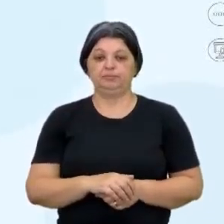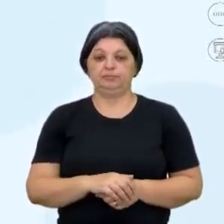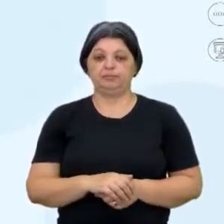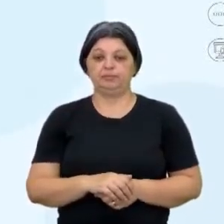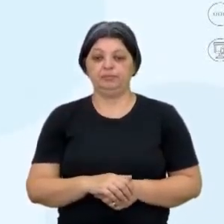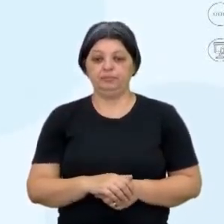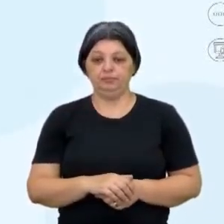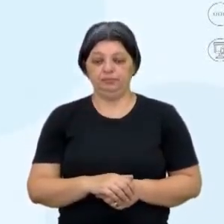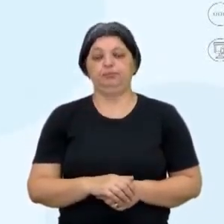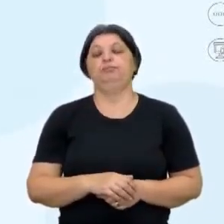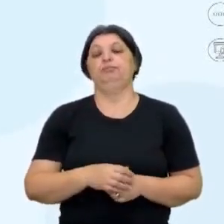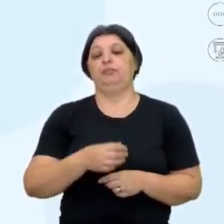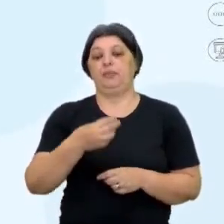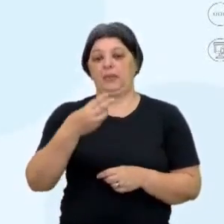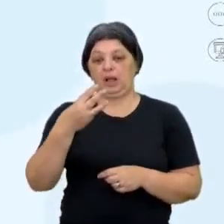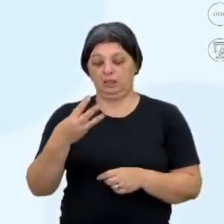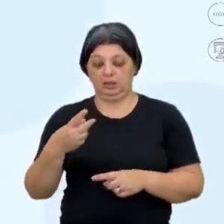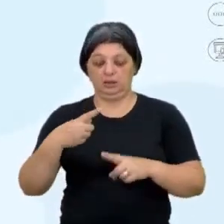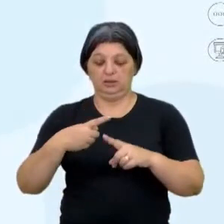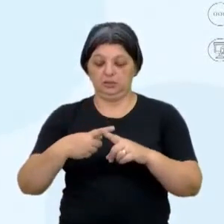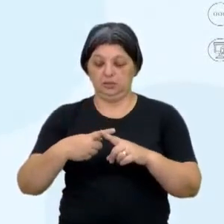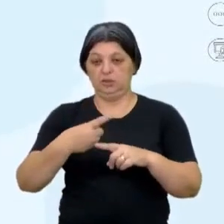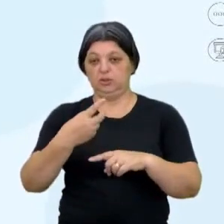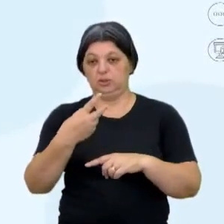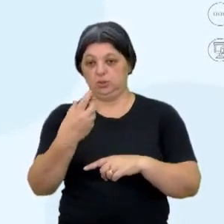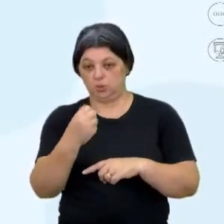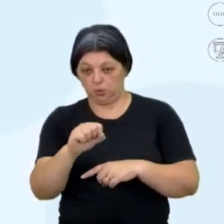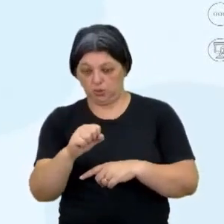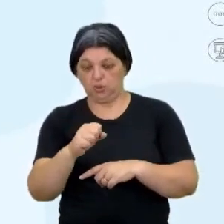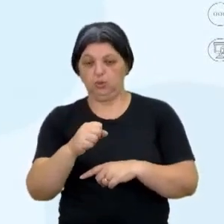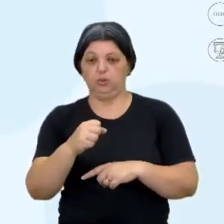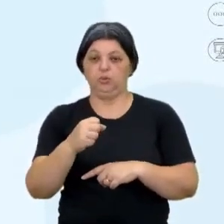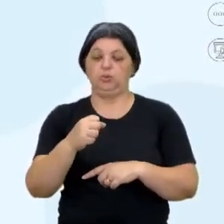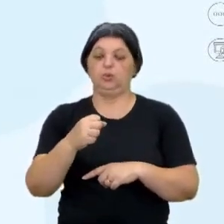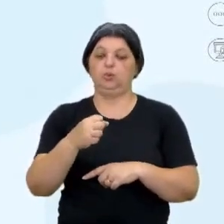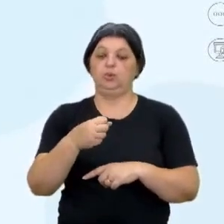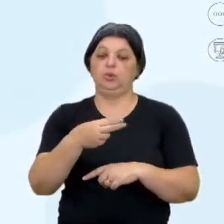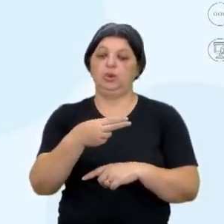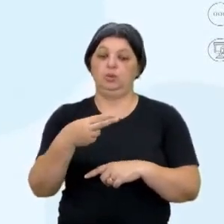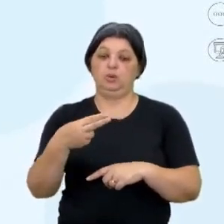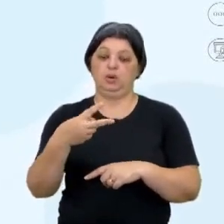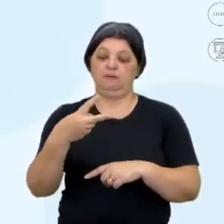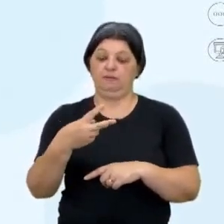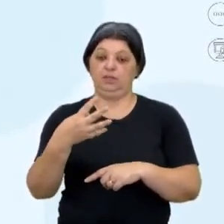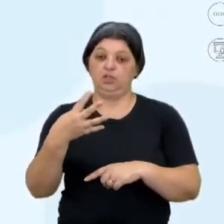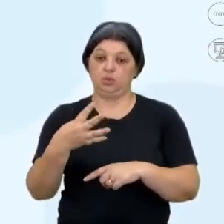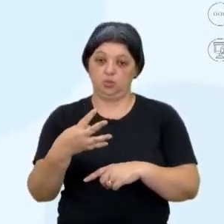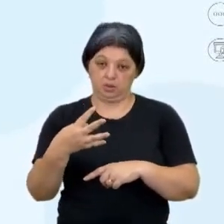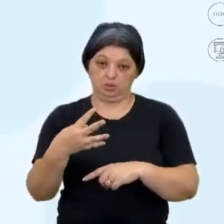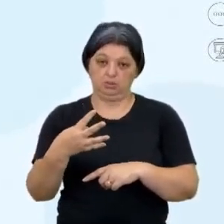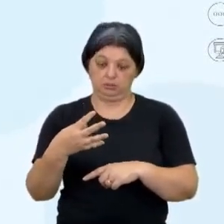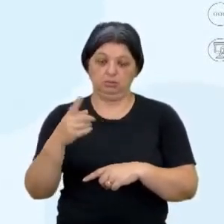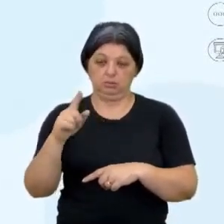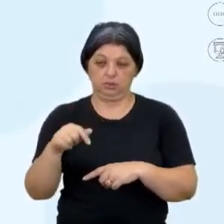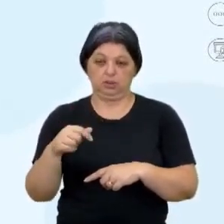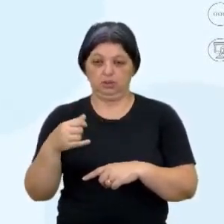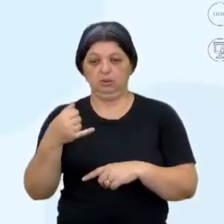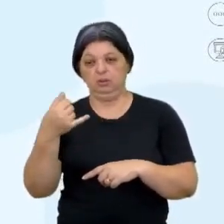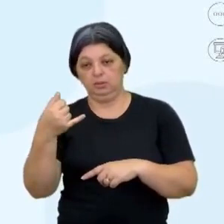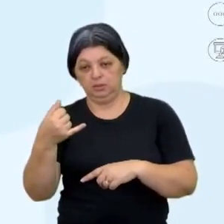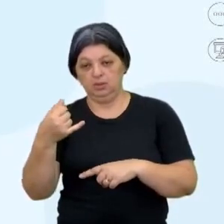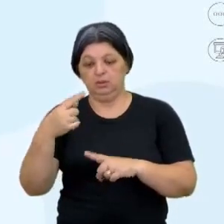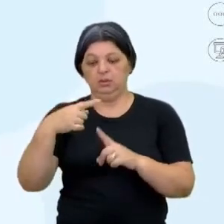Não, 3 vezes 8, 24. Menos aqui é como se tivesse um mais, né? Menos vezes mais,